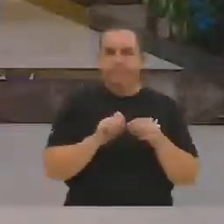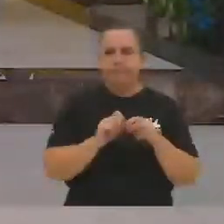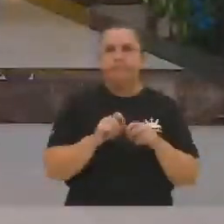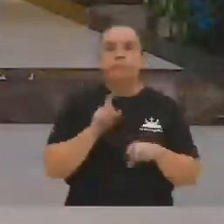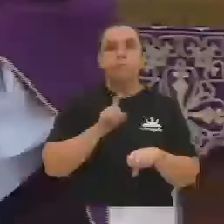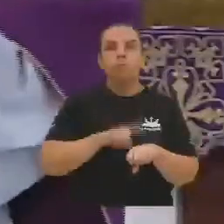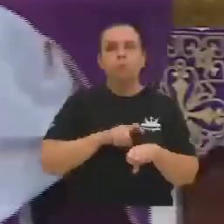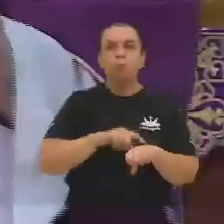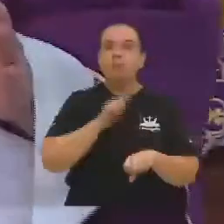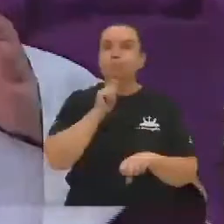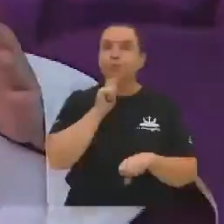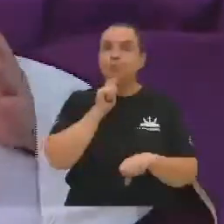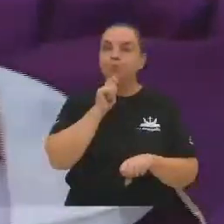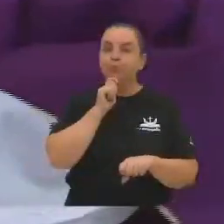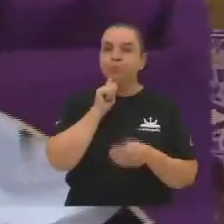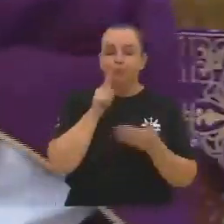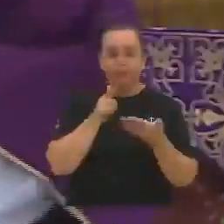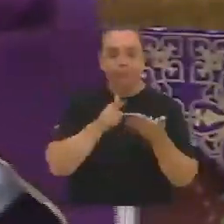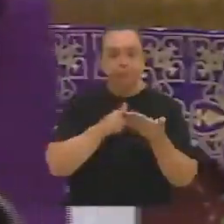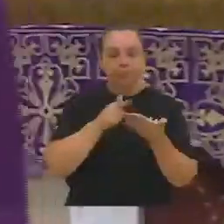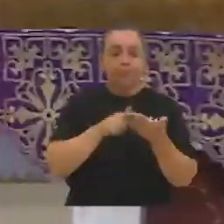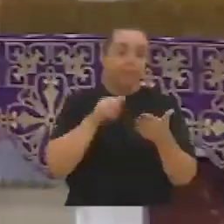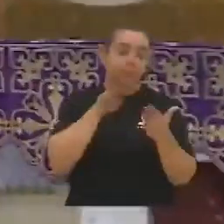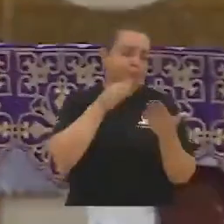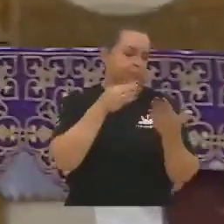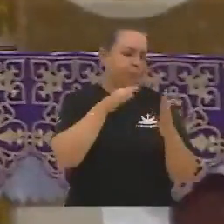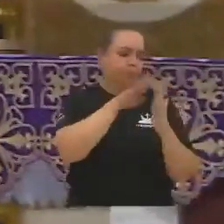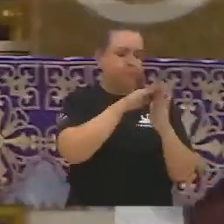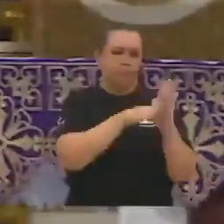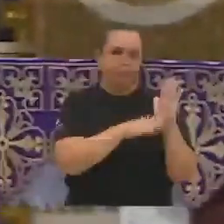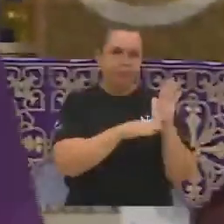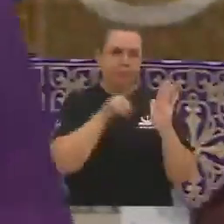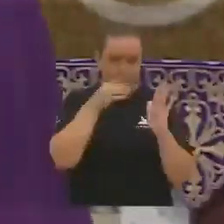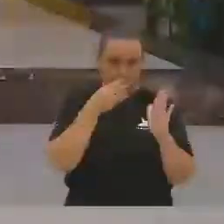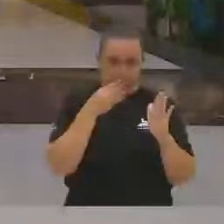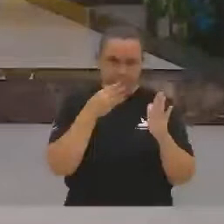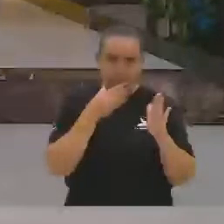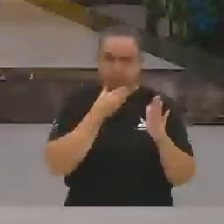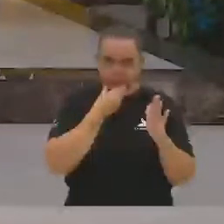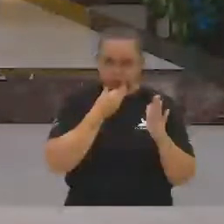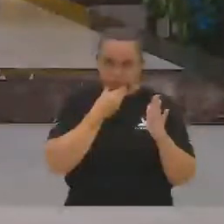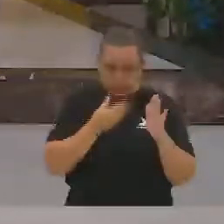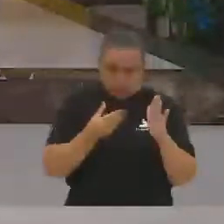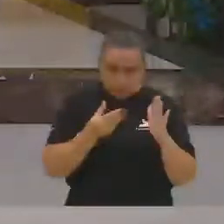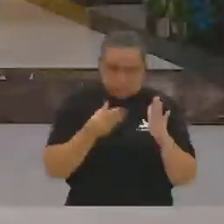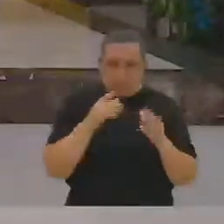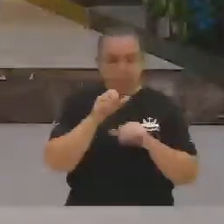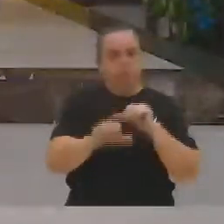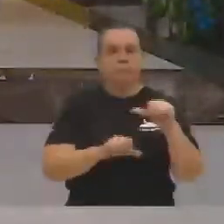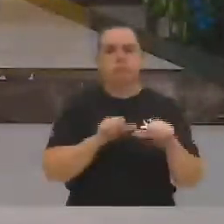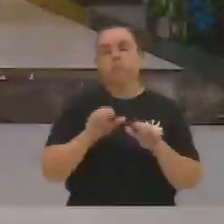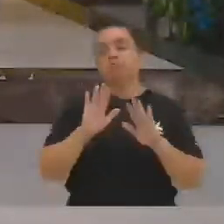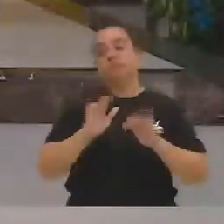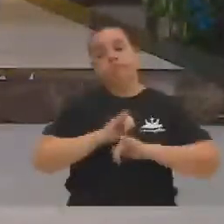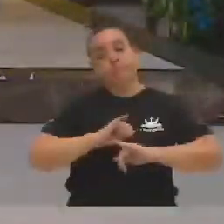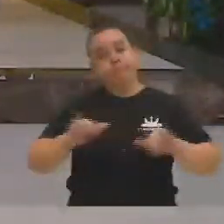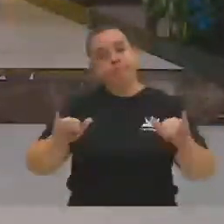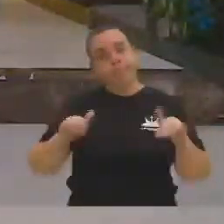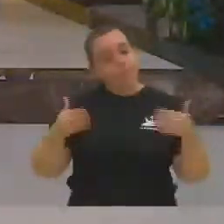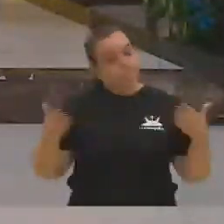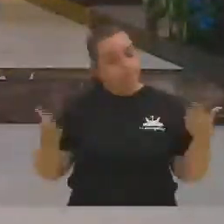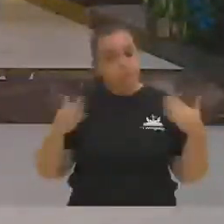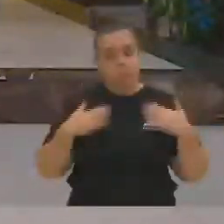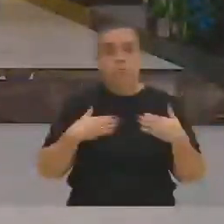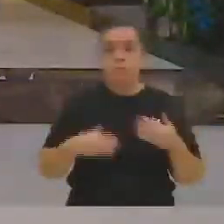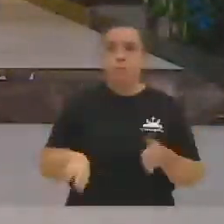tempo agora de mudar a agenda da programação da sua noite de Natal, já vai avisando para todo mundo e dizendo: ó, quando